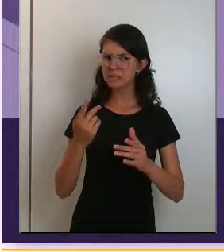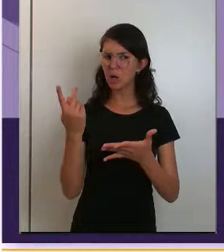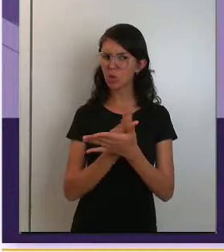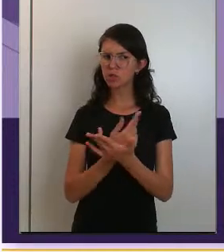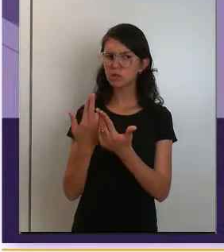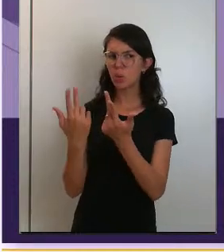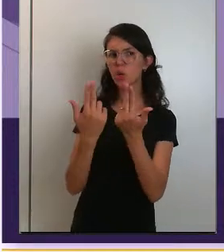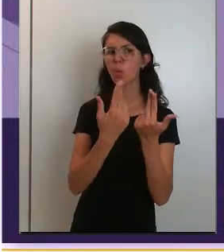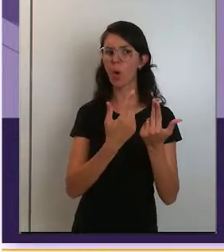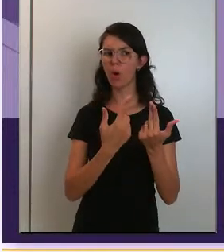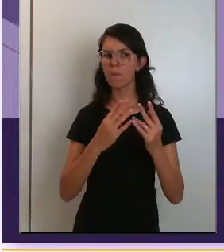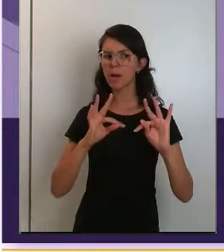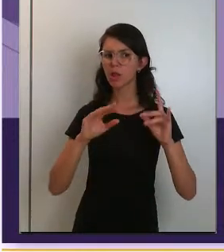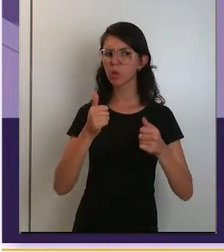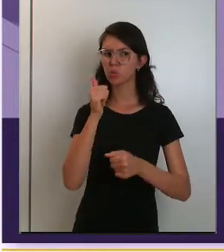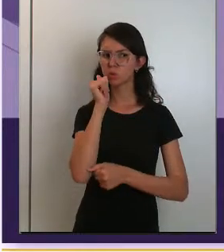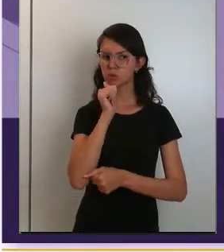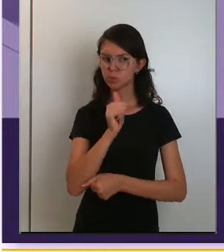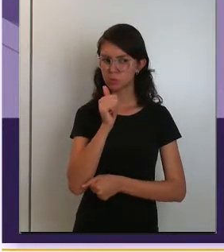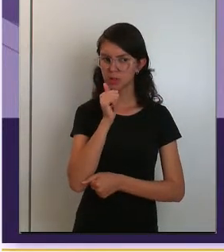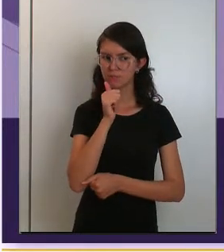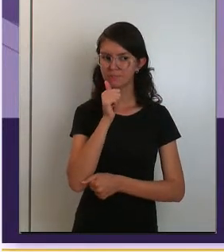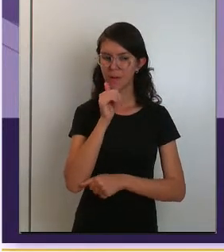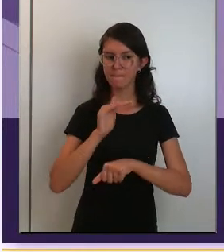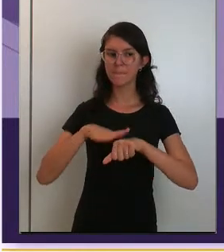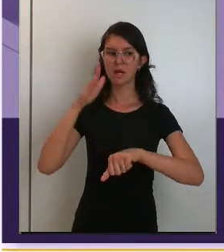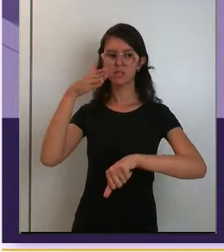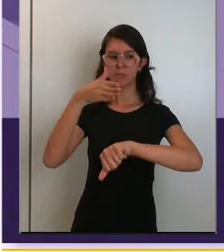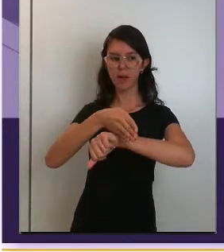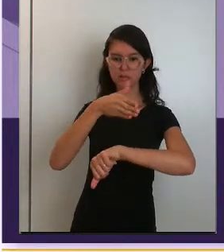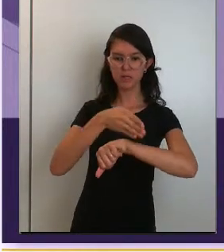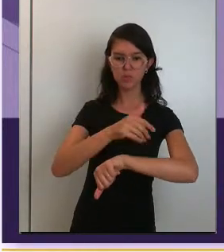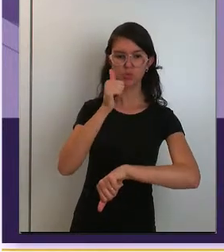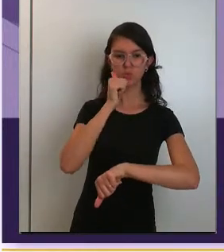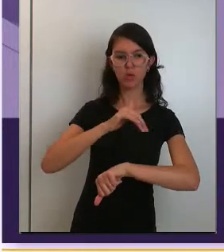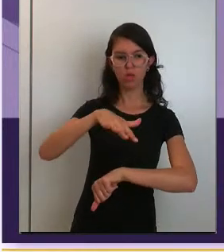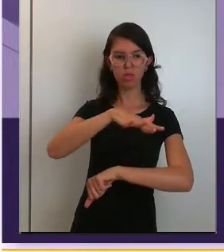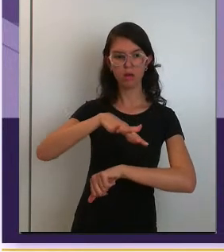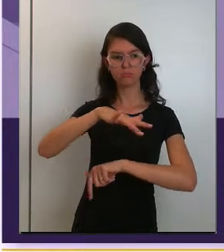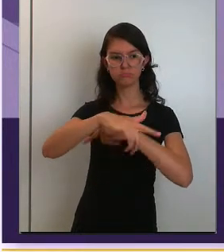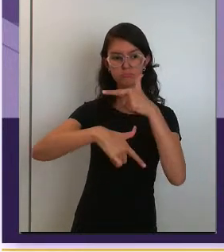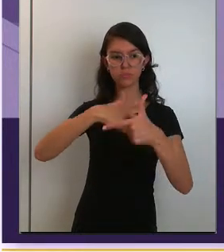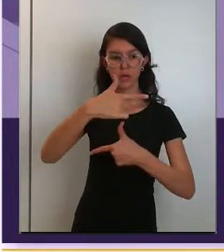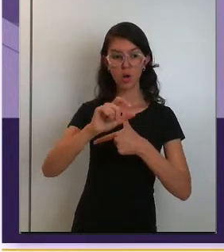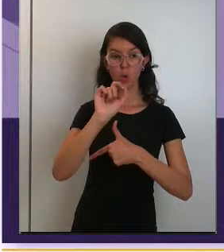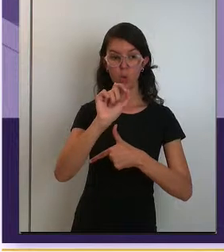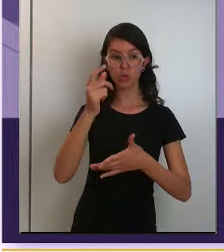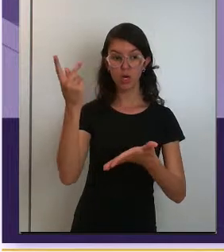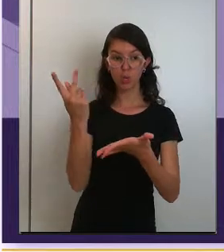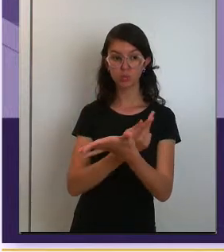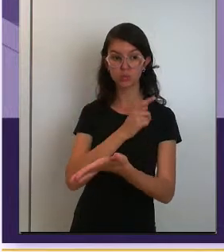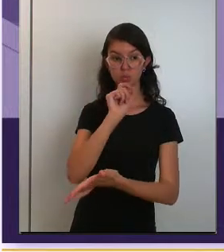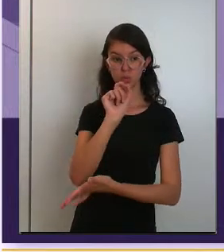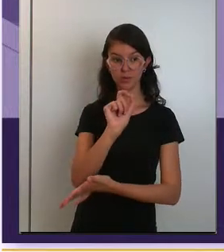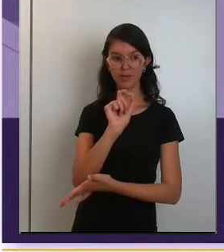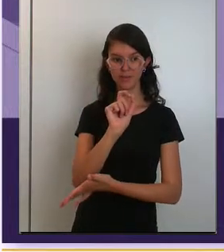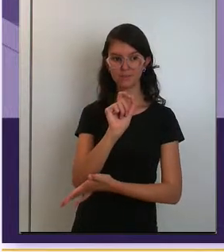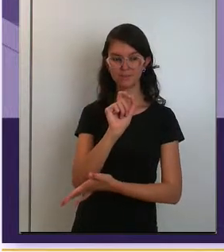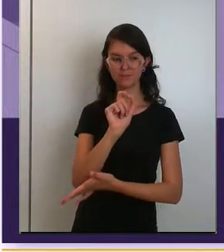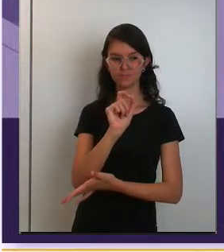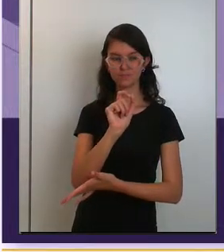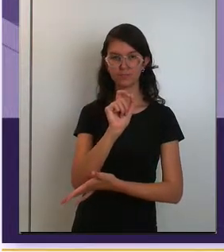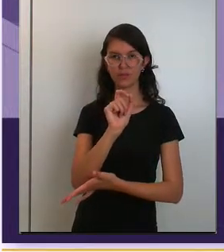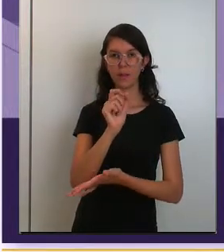as mulheres. Com essa maior participação das mulheres no mercado de trabalho, o que surge, na verdade, é um peso ainda maior